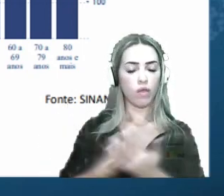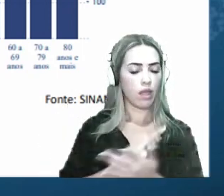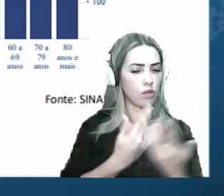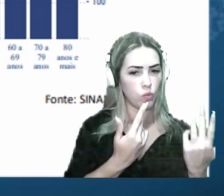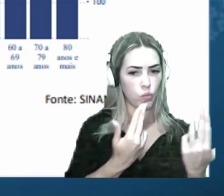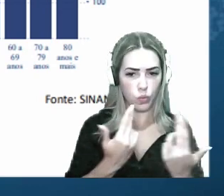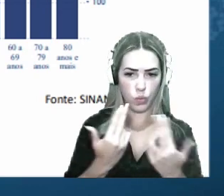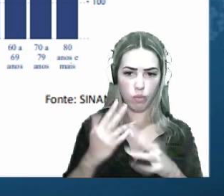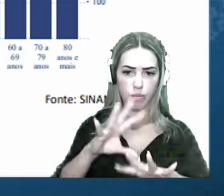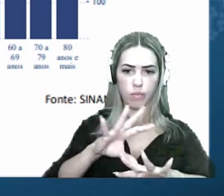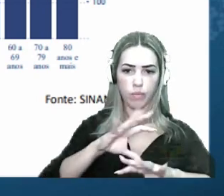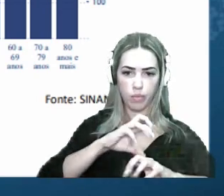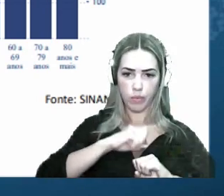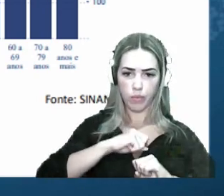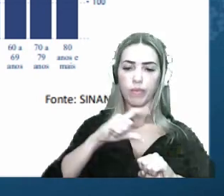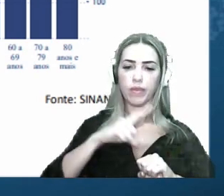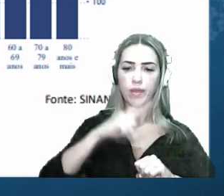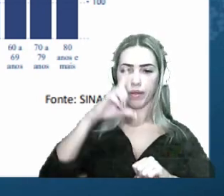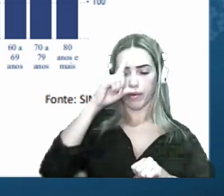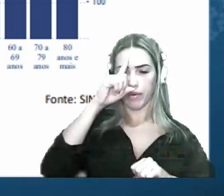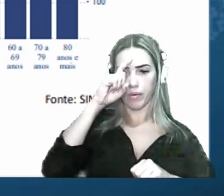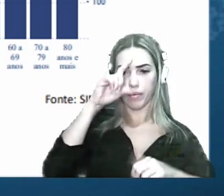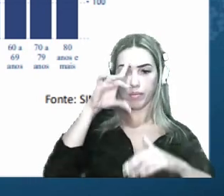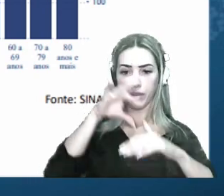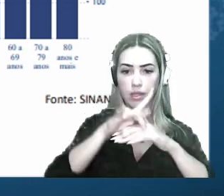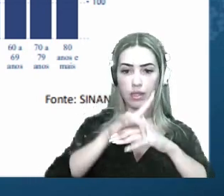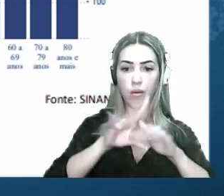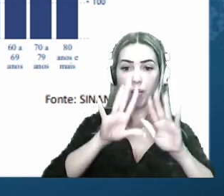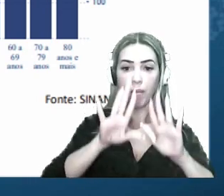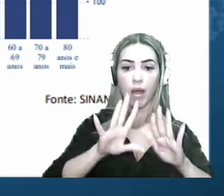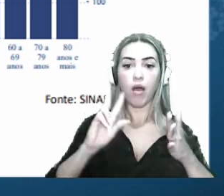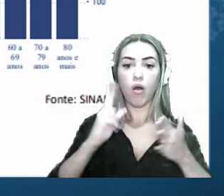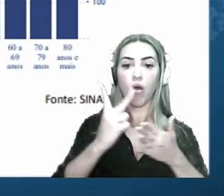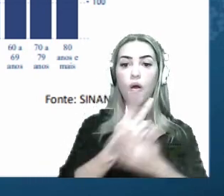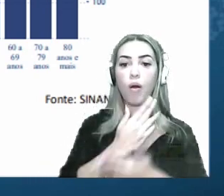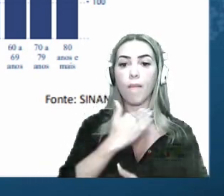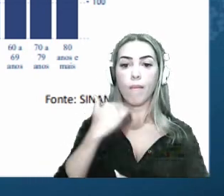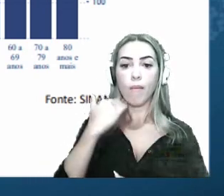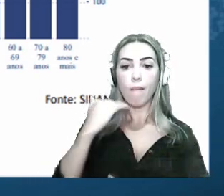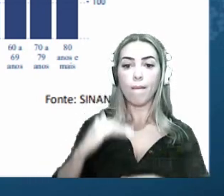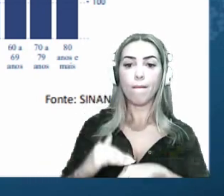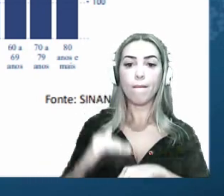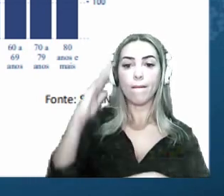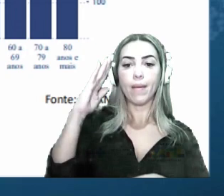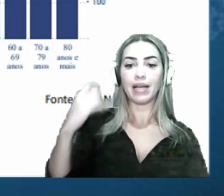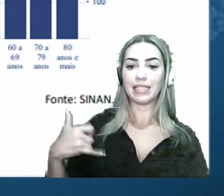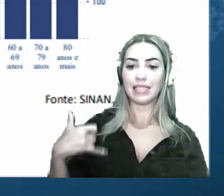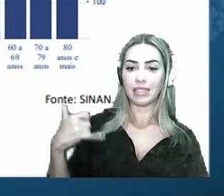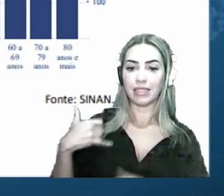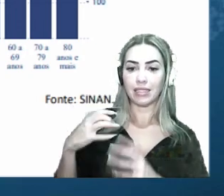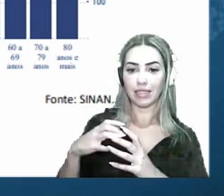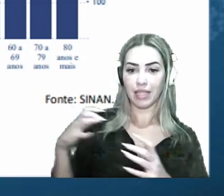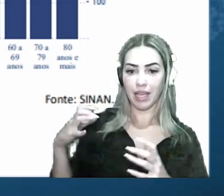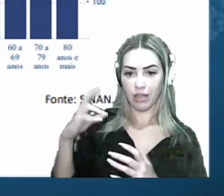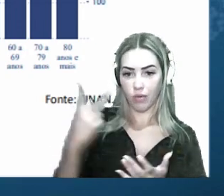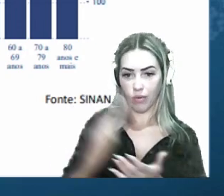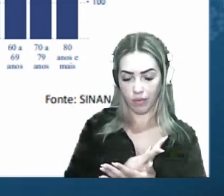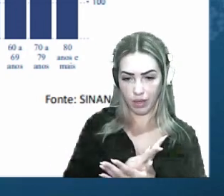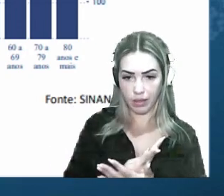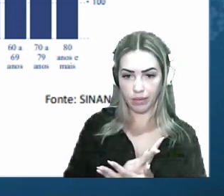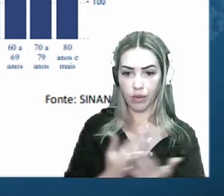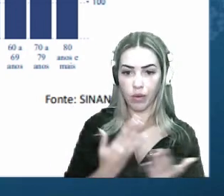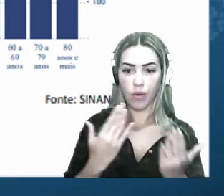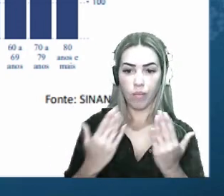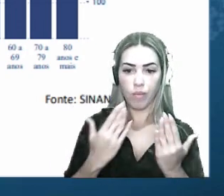registram hospitalização, os óbitos se concentram entre as pessoas mais idosas. Então, comparando o ano de 2023 e